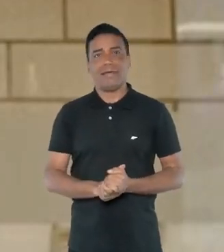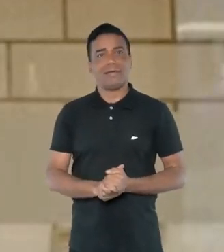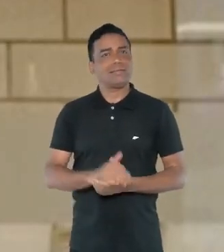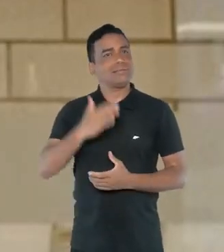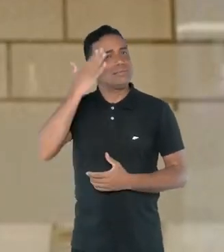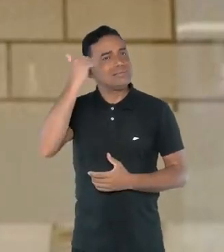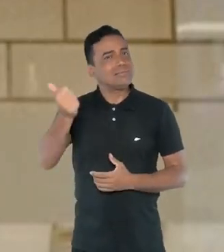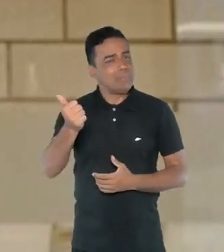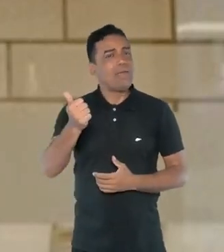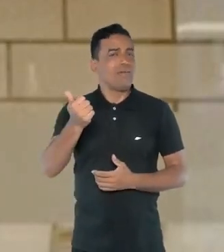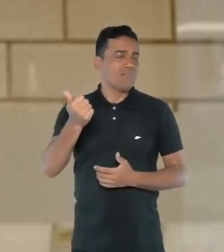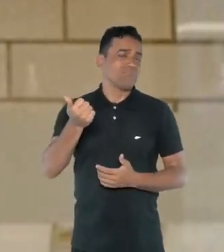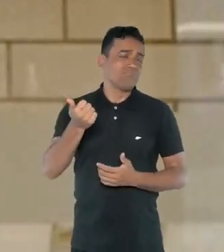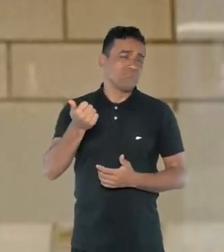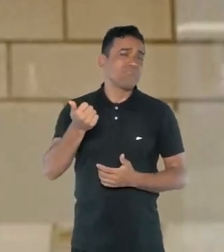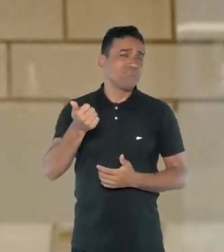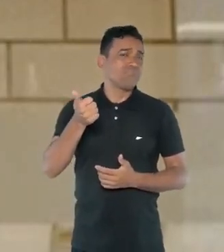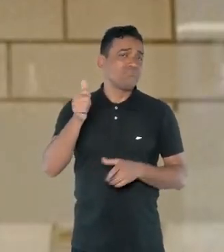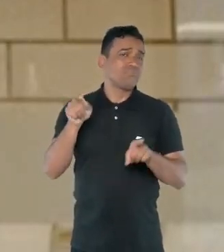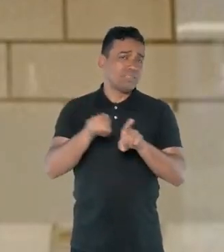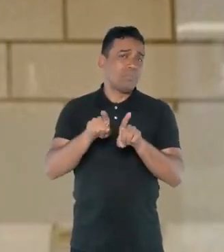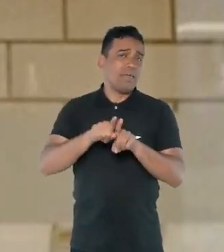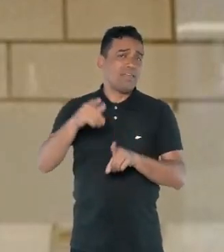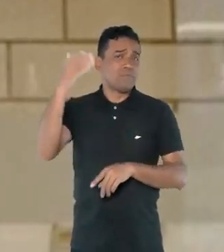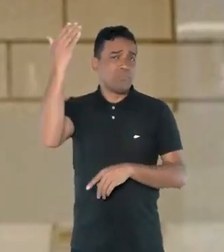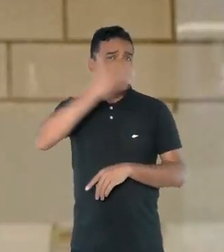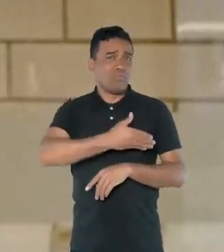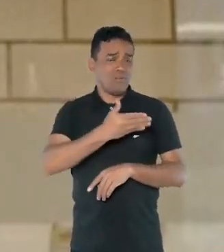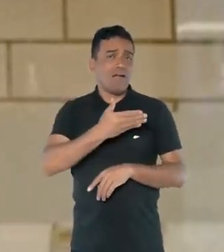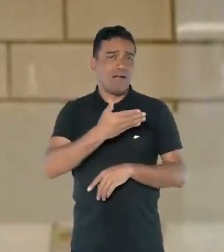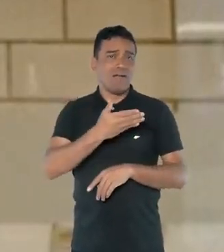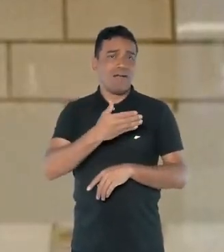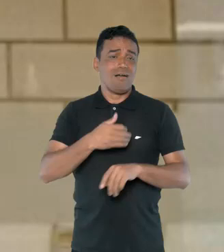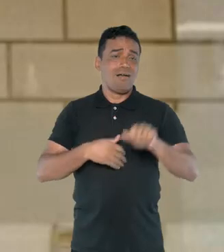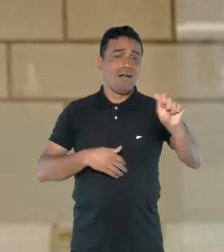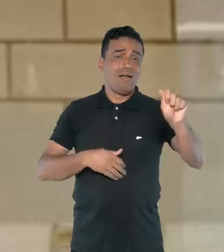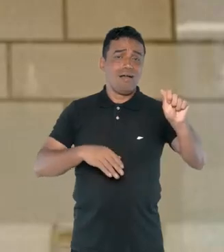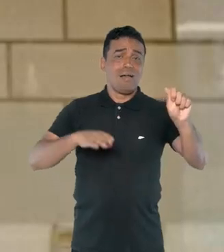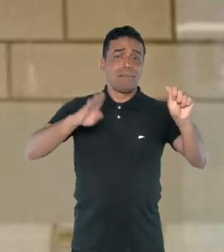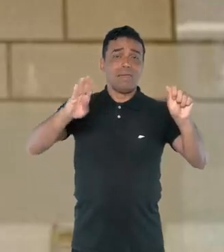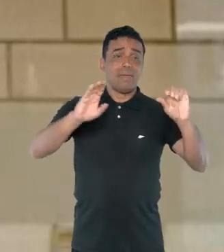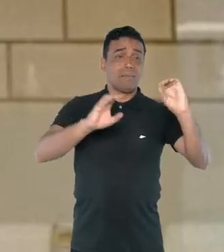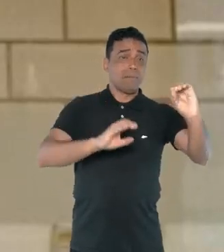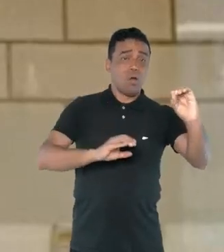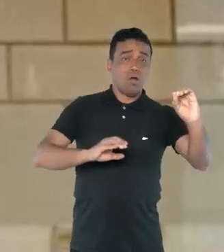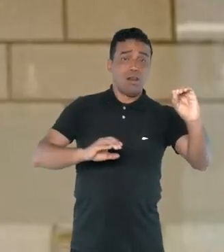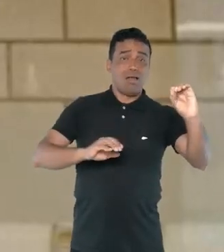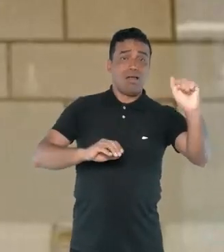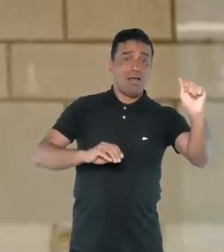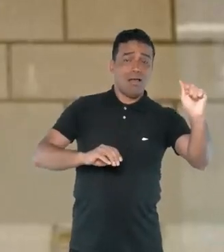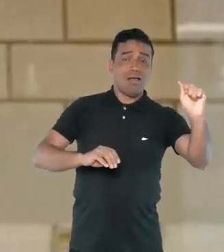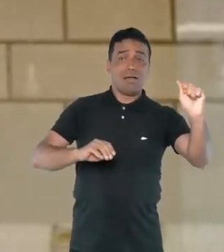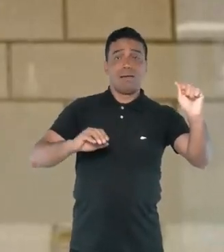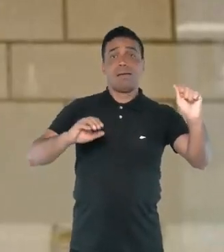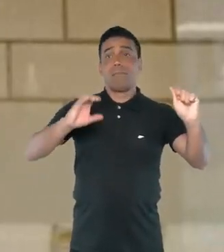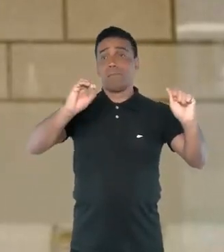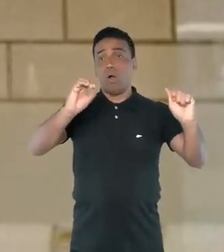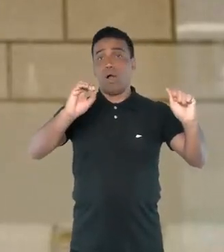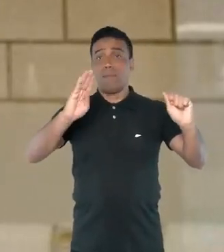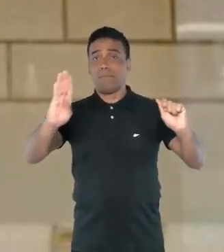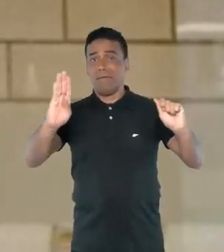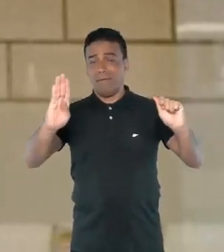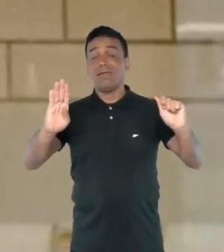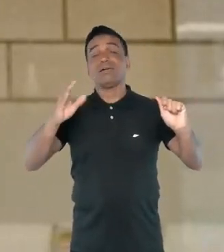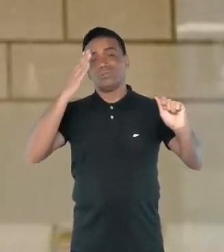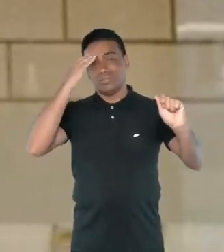definir e justificar a ação da bola B, o impacto da bola A sobre a bola B. Ou seja, eu sei que